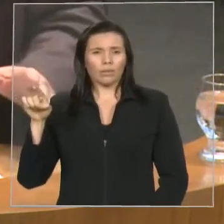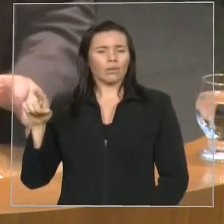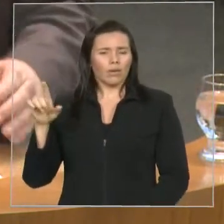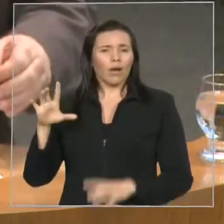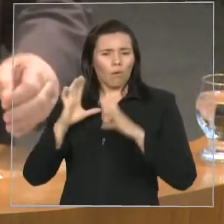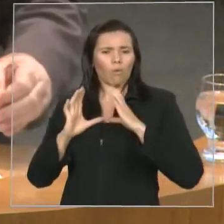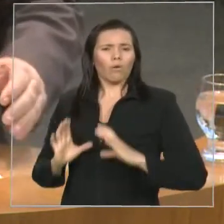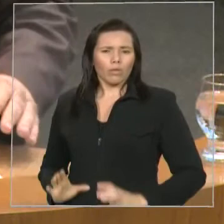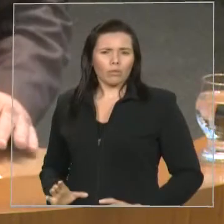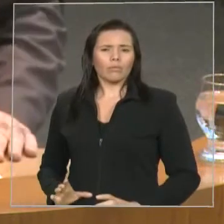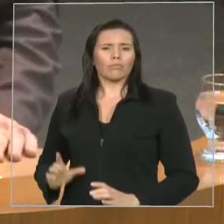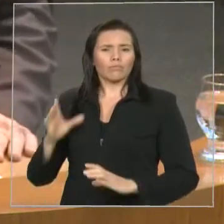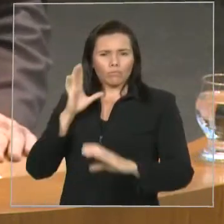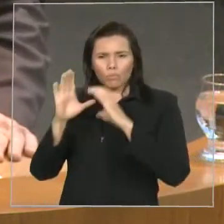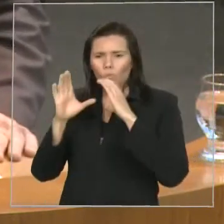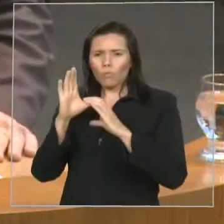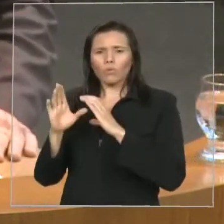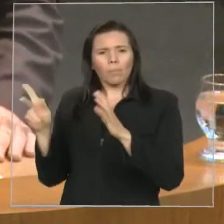Portanto, um homem jovem,